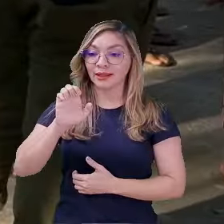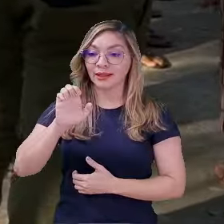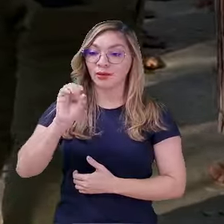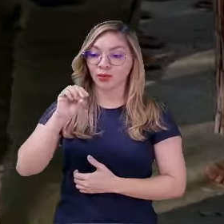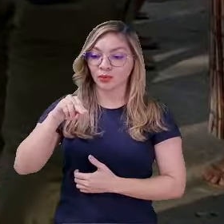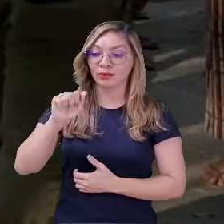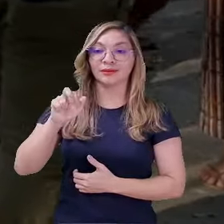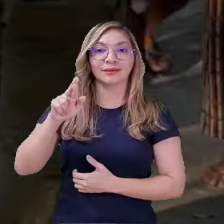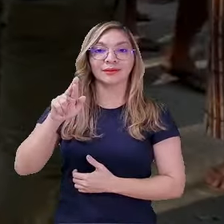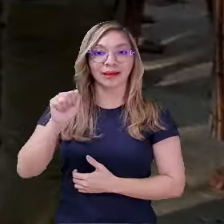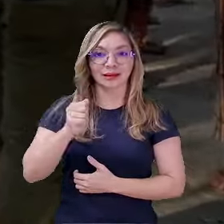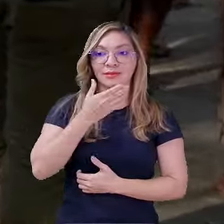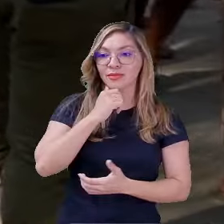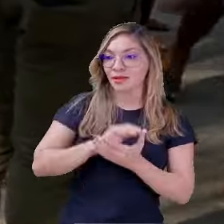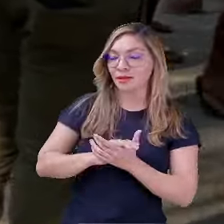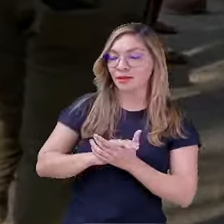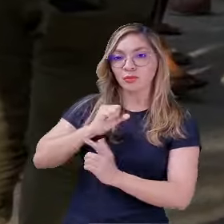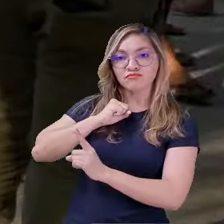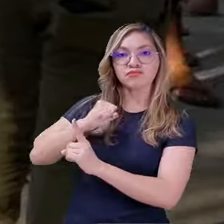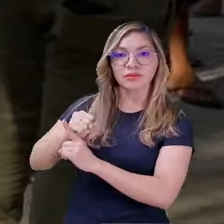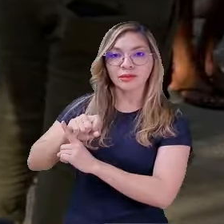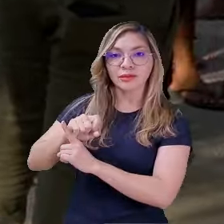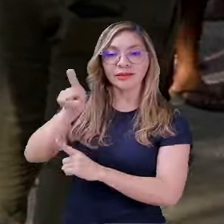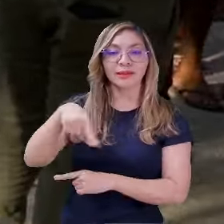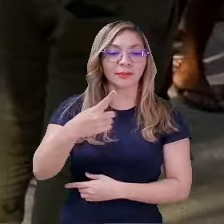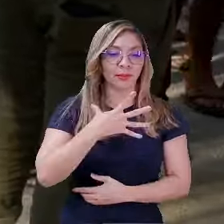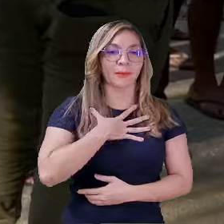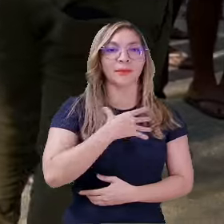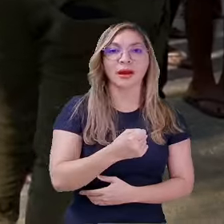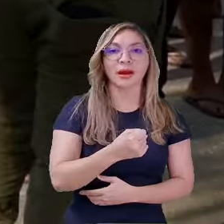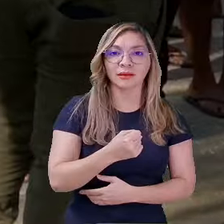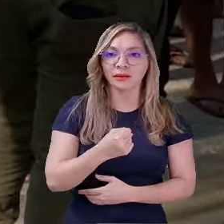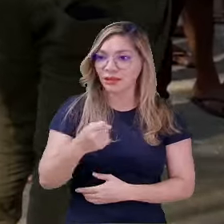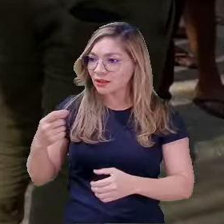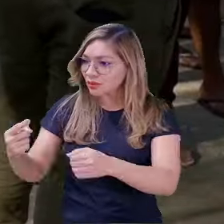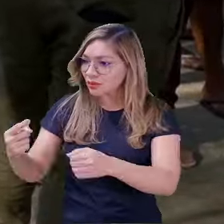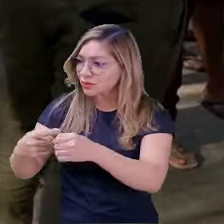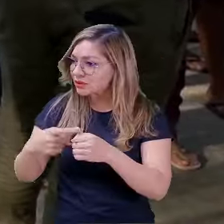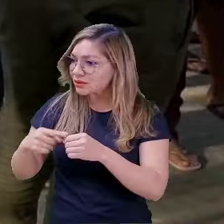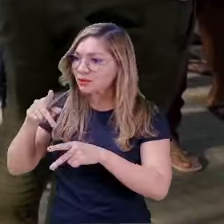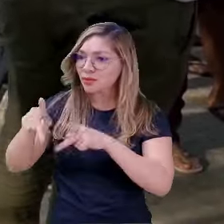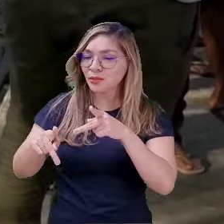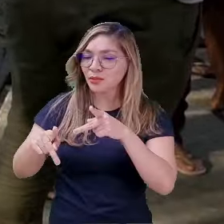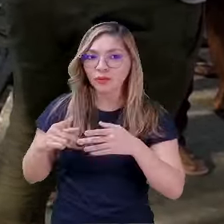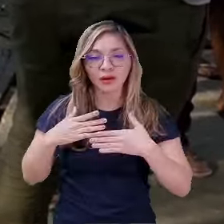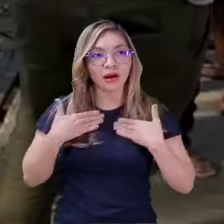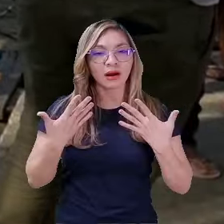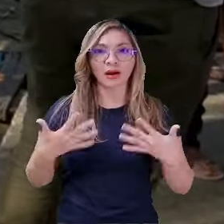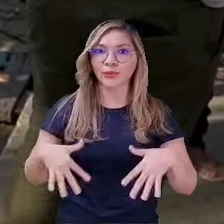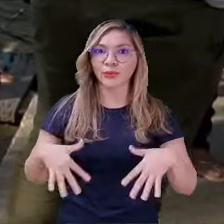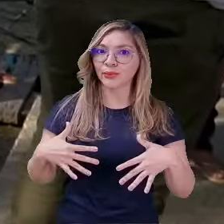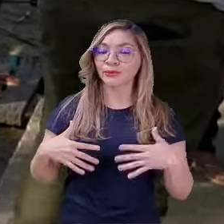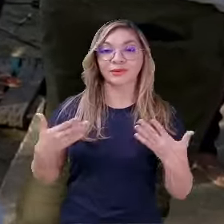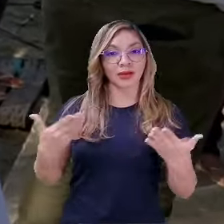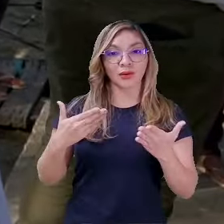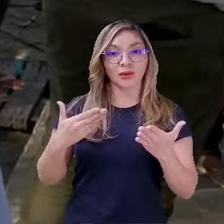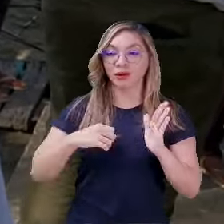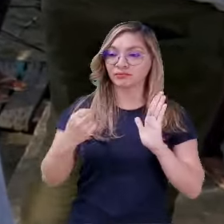esposo, que na sequência cometeu o suicídio. Isso abalou de forma muito grave a comunidade. Então isso aqui é um ato simbólico